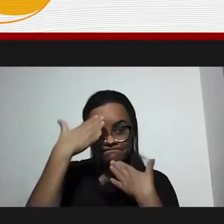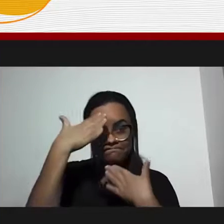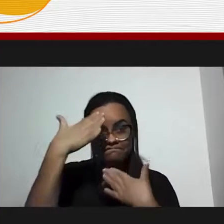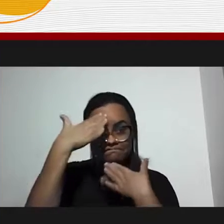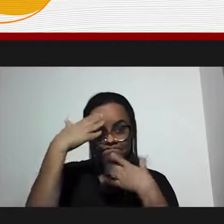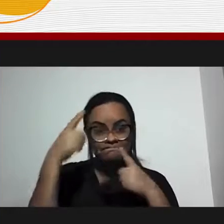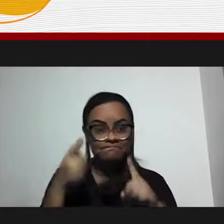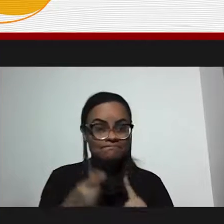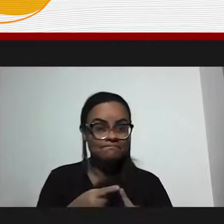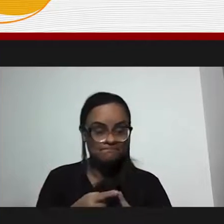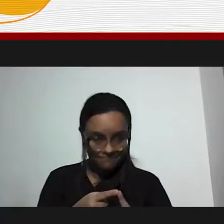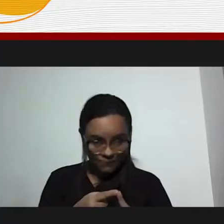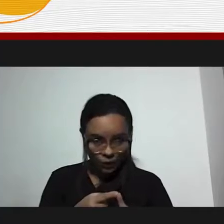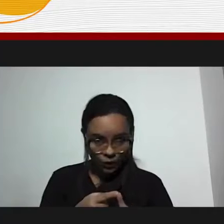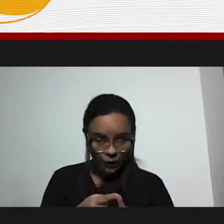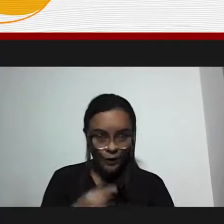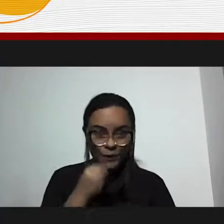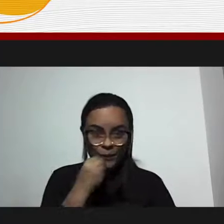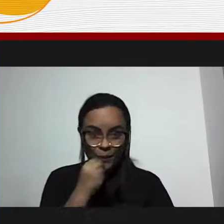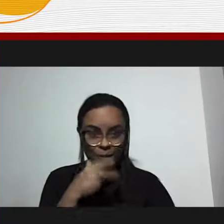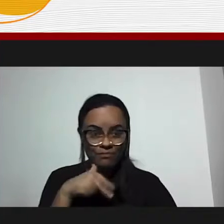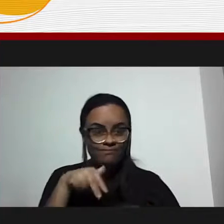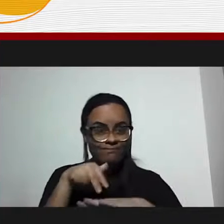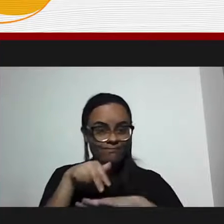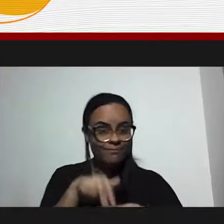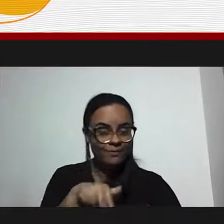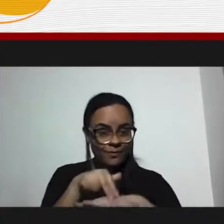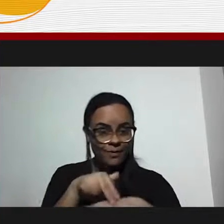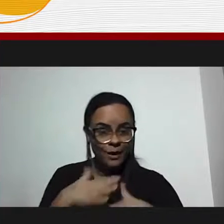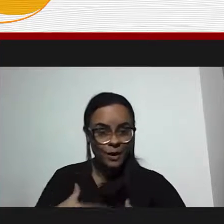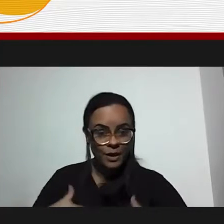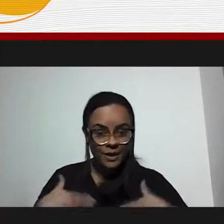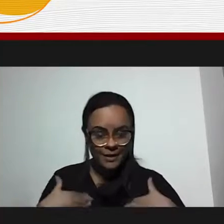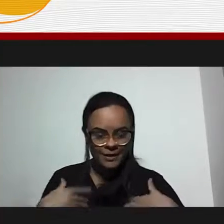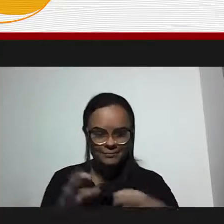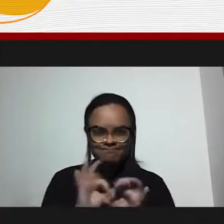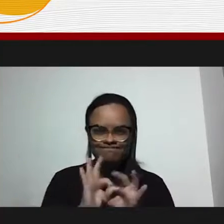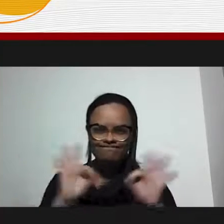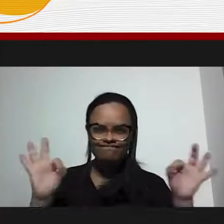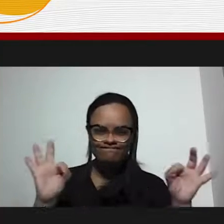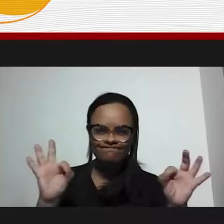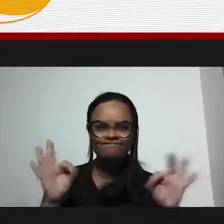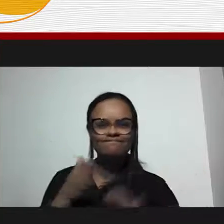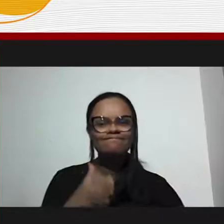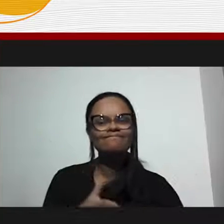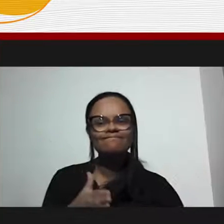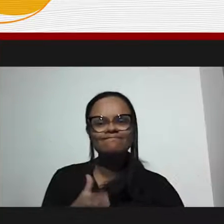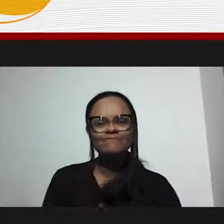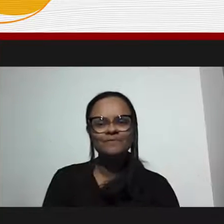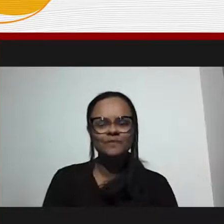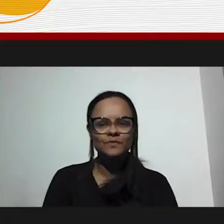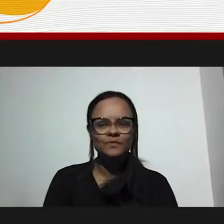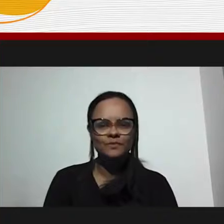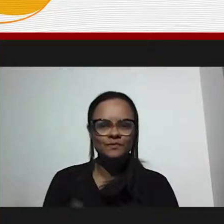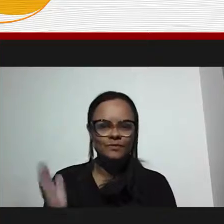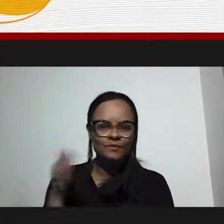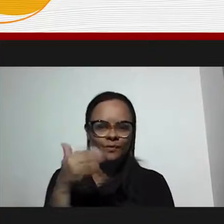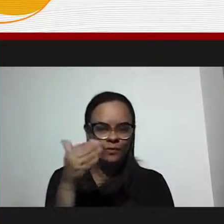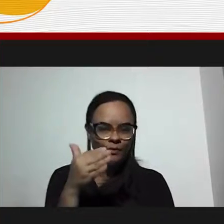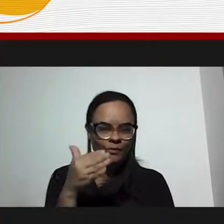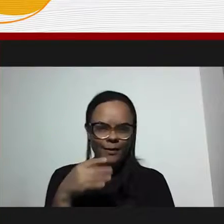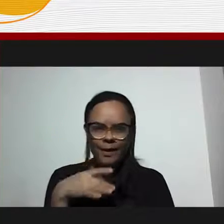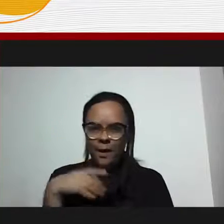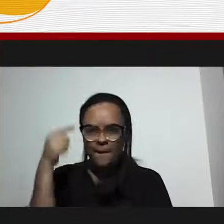por estar aqui, pela oportunidade. É um prazer enorme. Sou fã de você, Clodoaldo. Acho